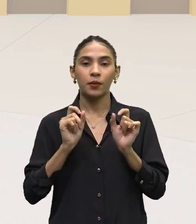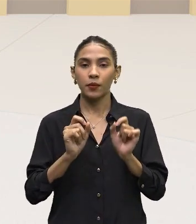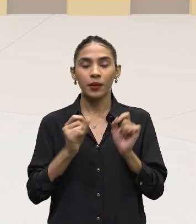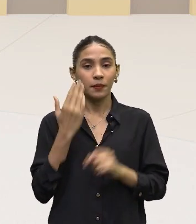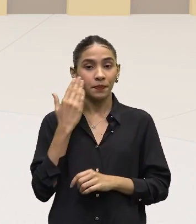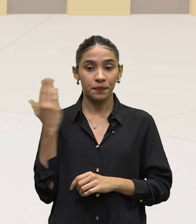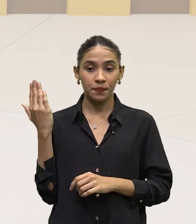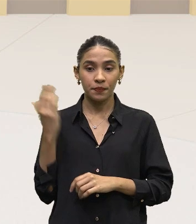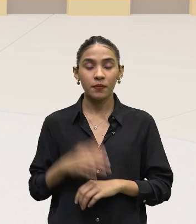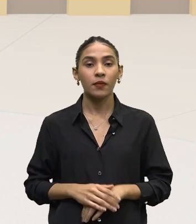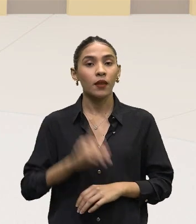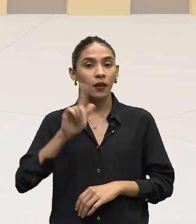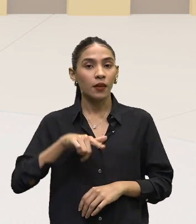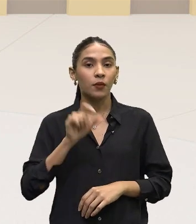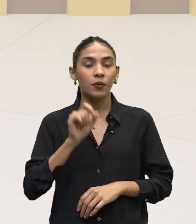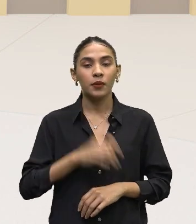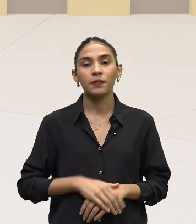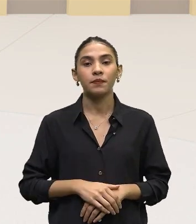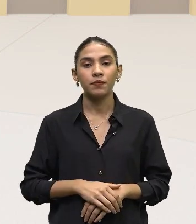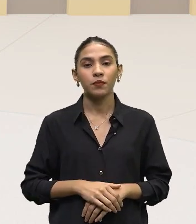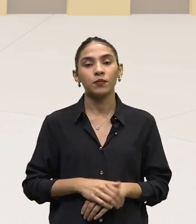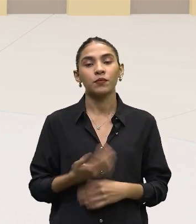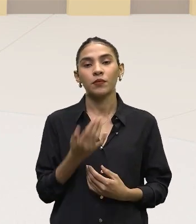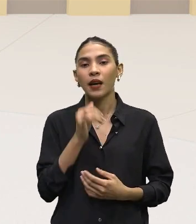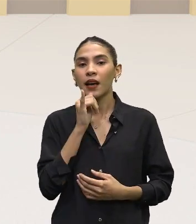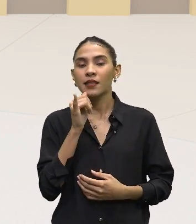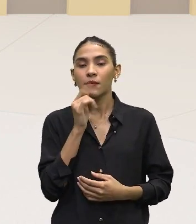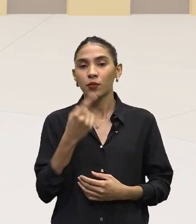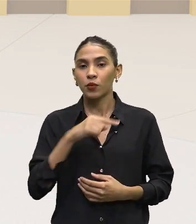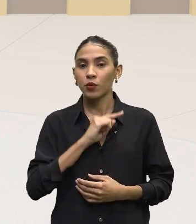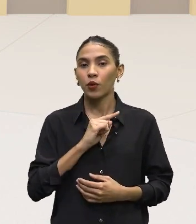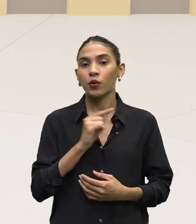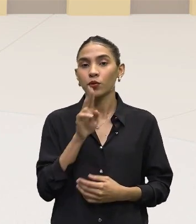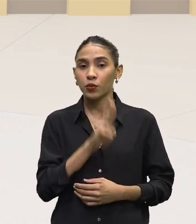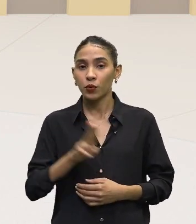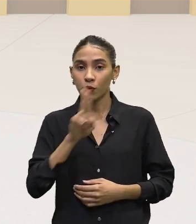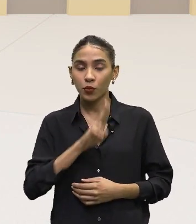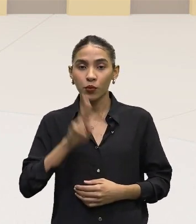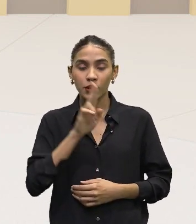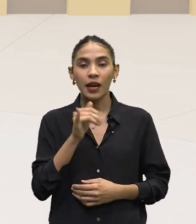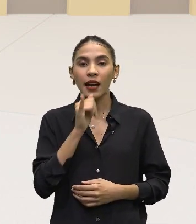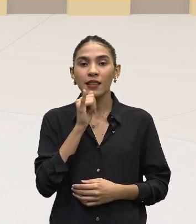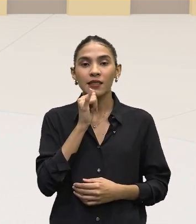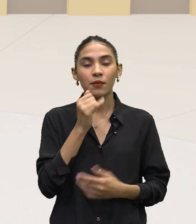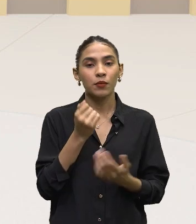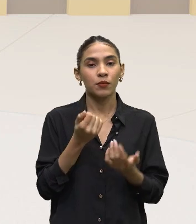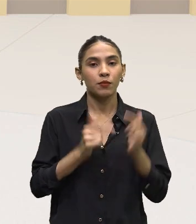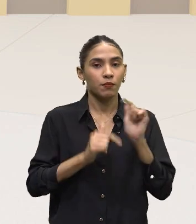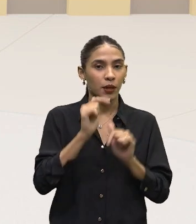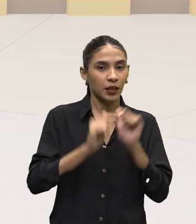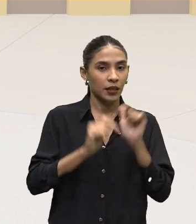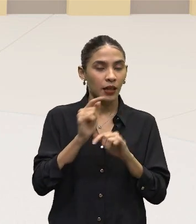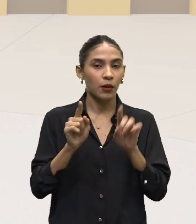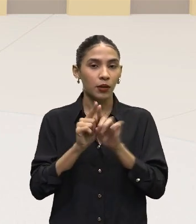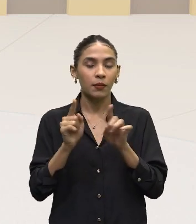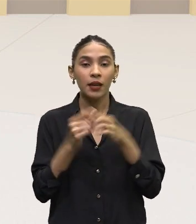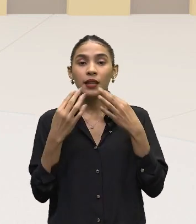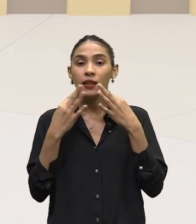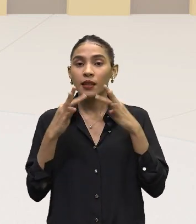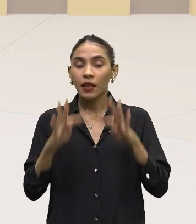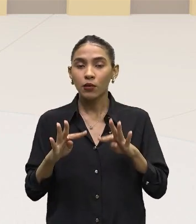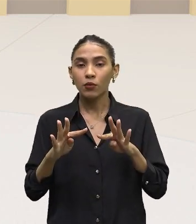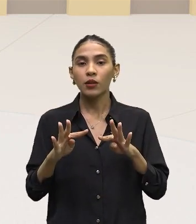consciente? Ele é uma prática que visa a gente utilizar os recursos materiais e naturais de forma